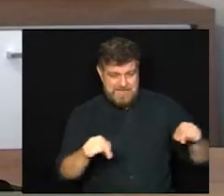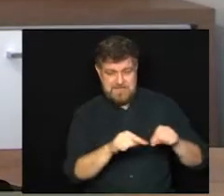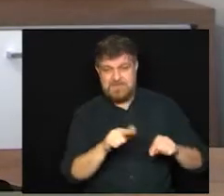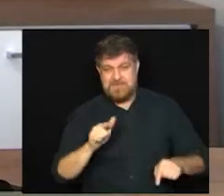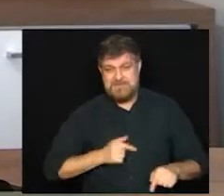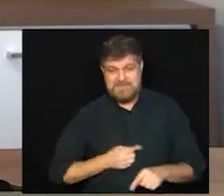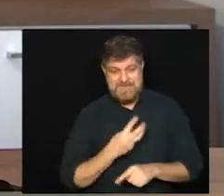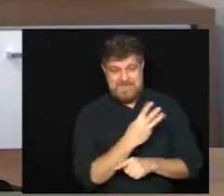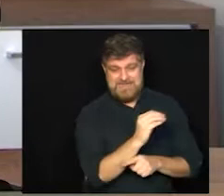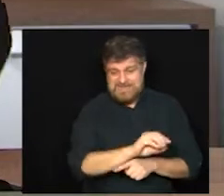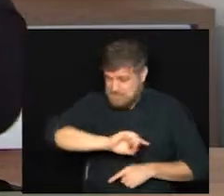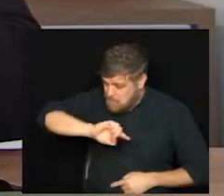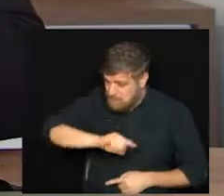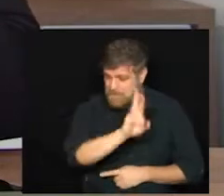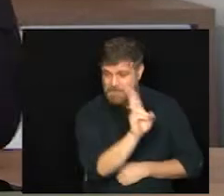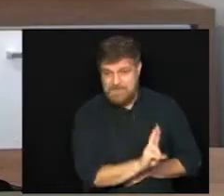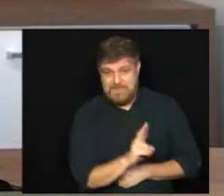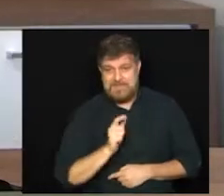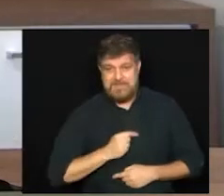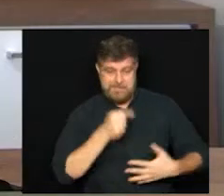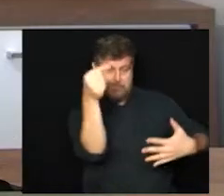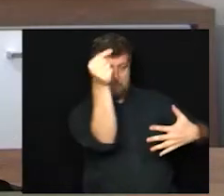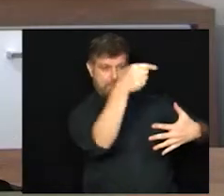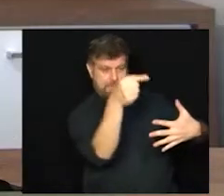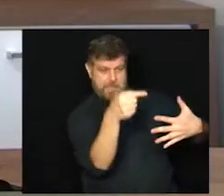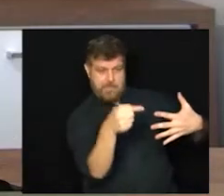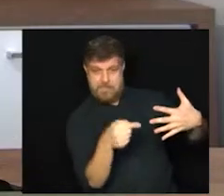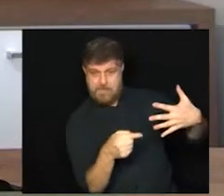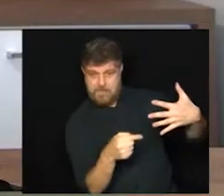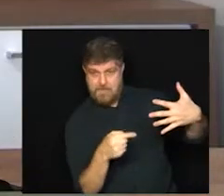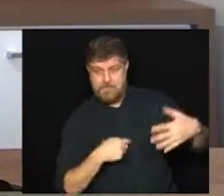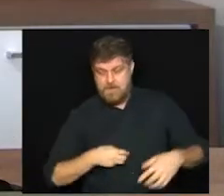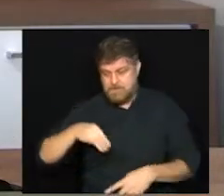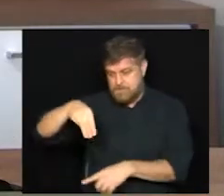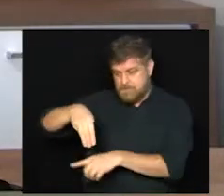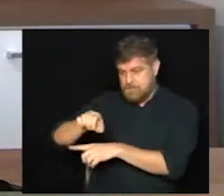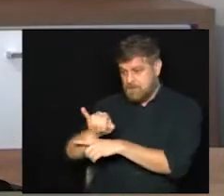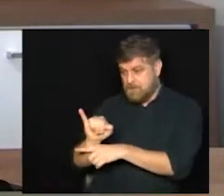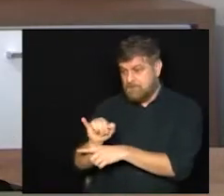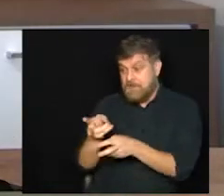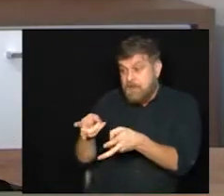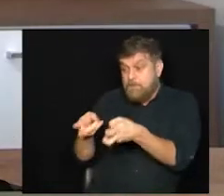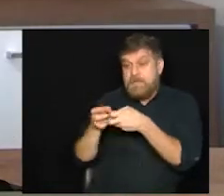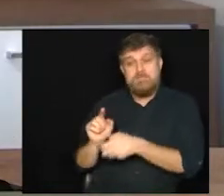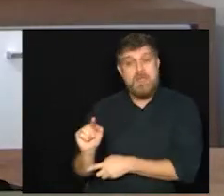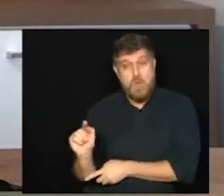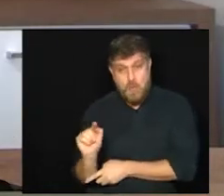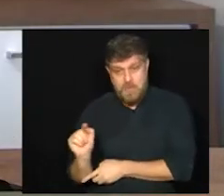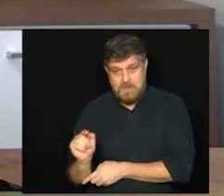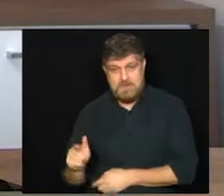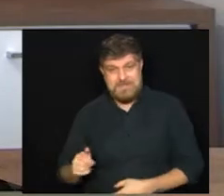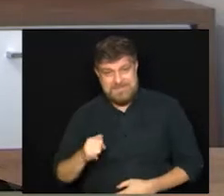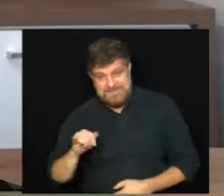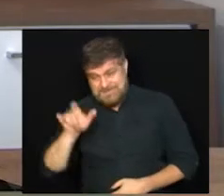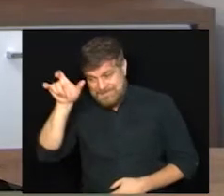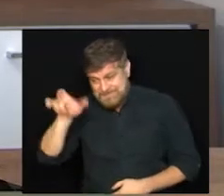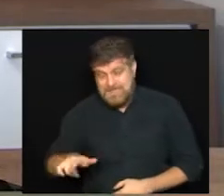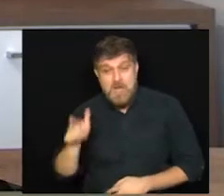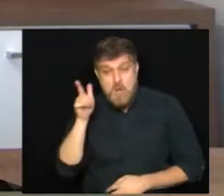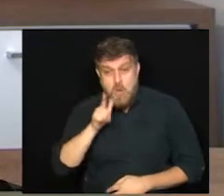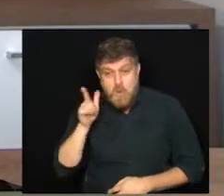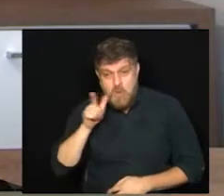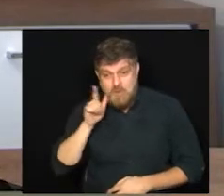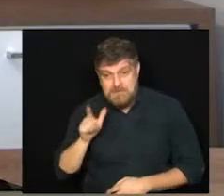acima de R$ 300.000, e daí vai. Então, o que esse MEI vai ter que perceber? Se o faturamento dele